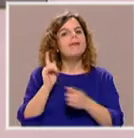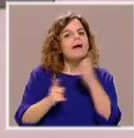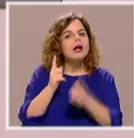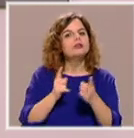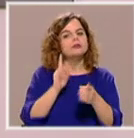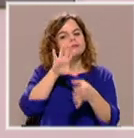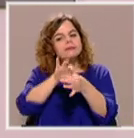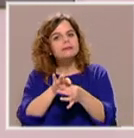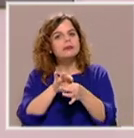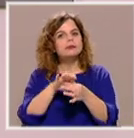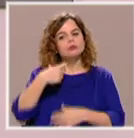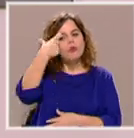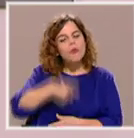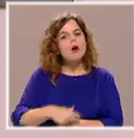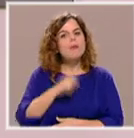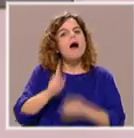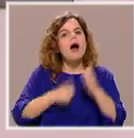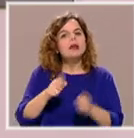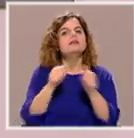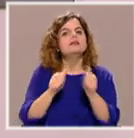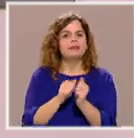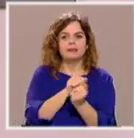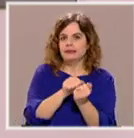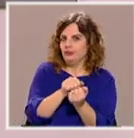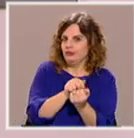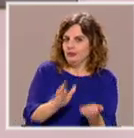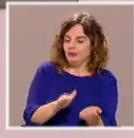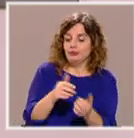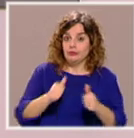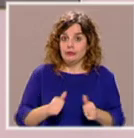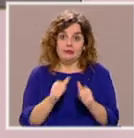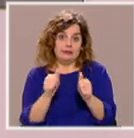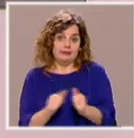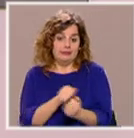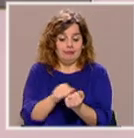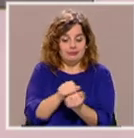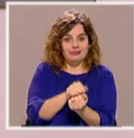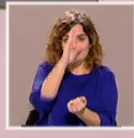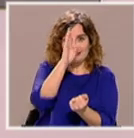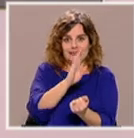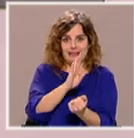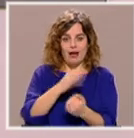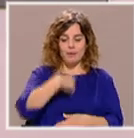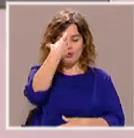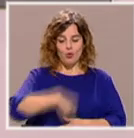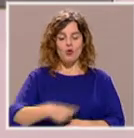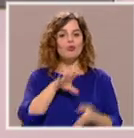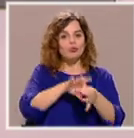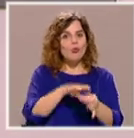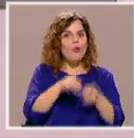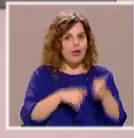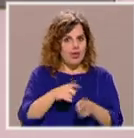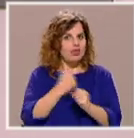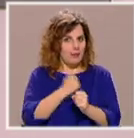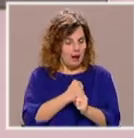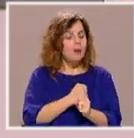órgãos e saber principalmente identificá-los. Agora que já vimos como é que o sistema digestivo é constituído, vamos então ver o que é que os